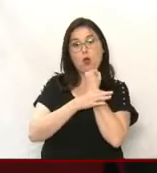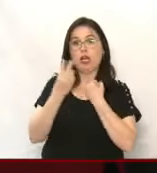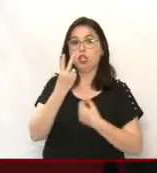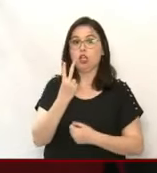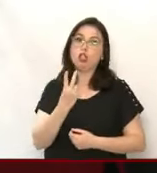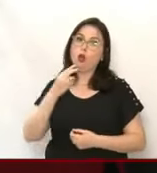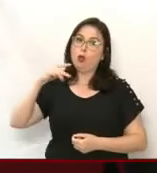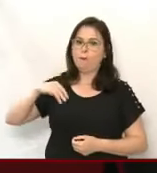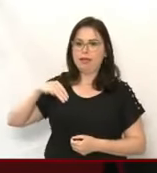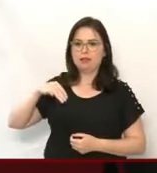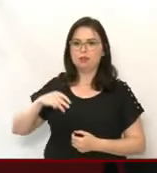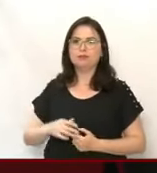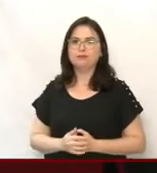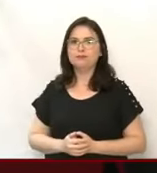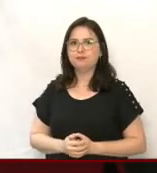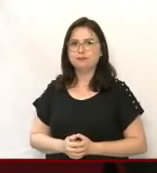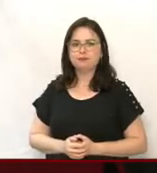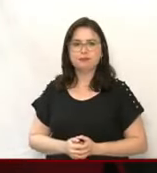Tá certo.